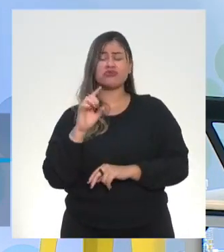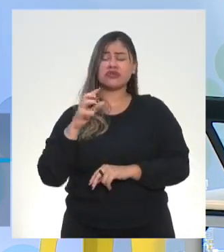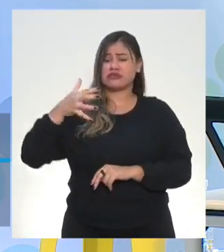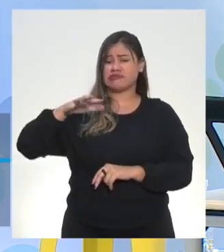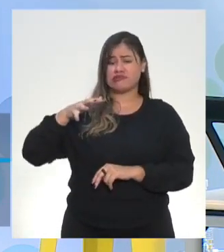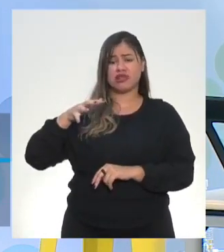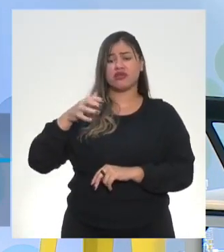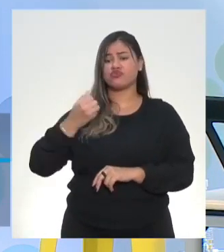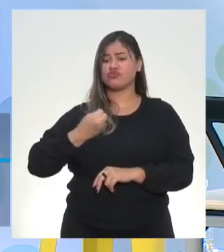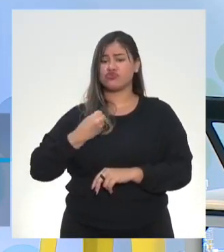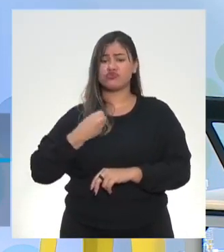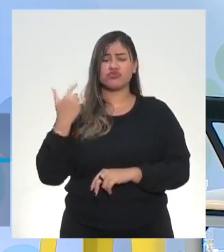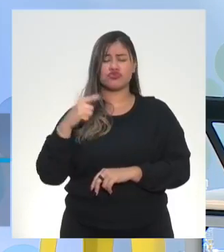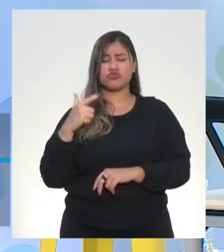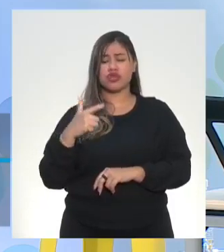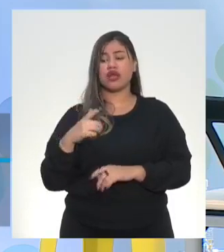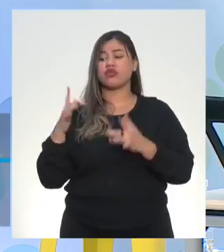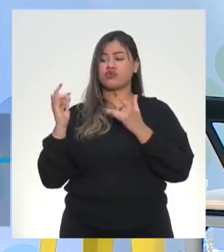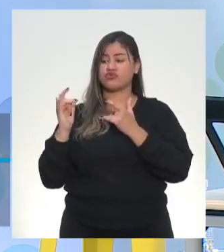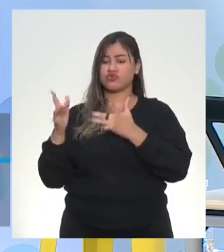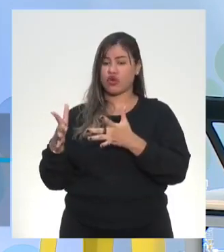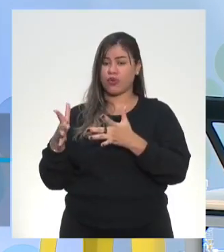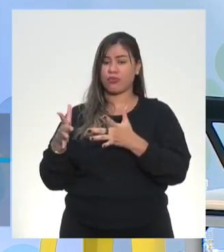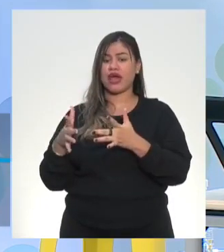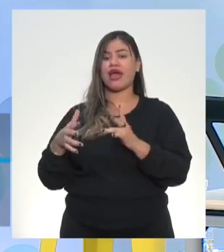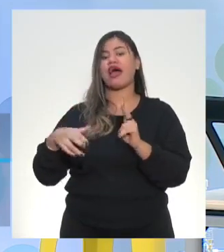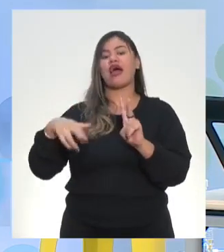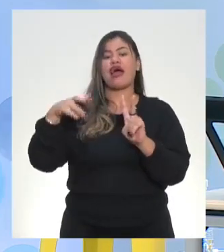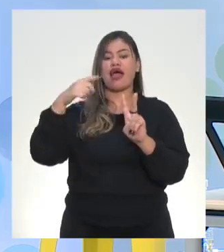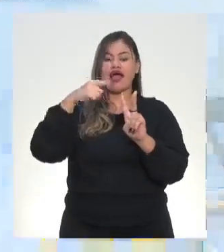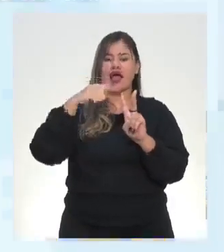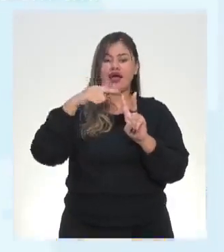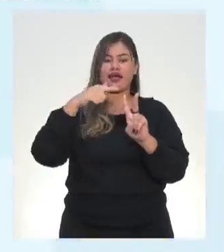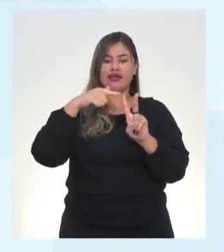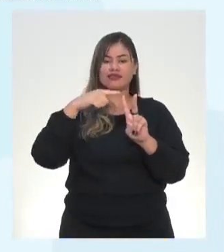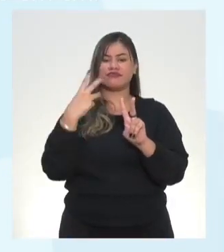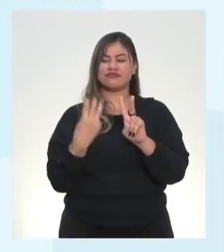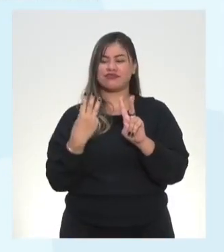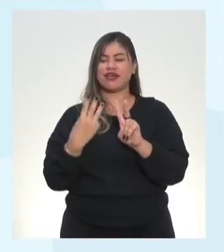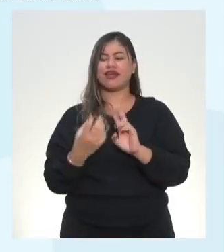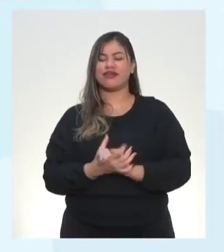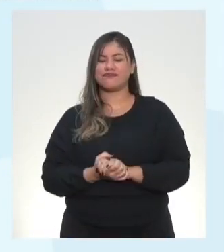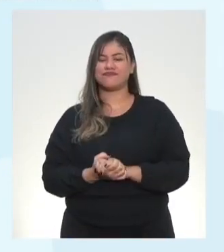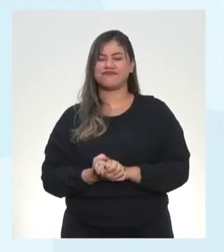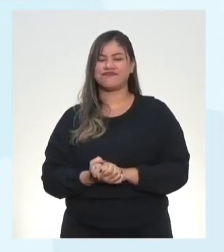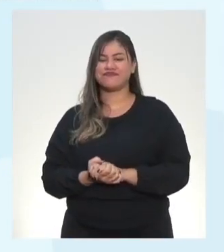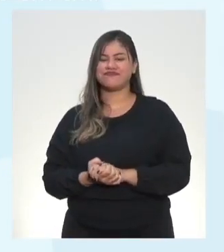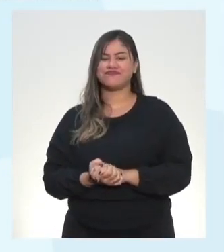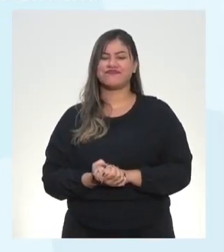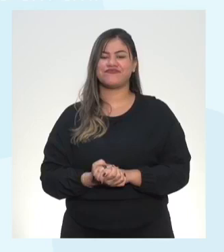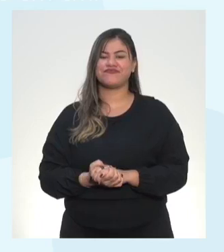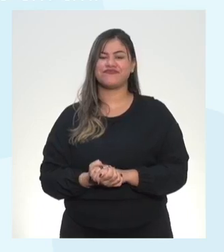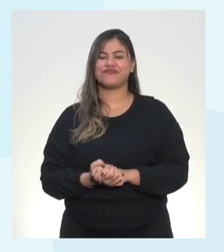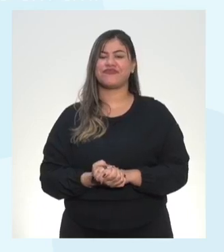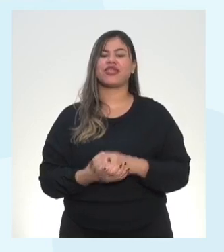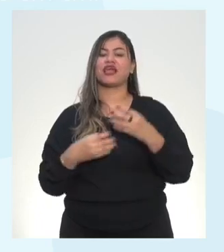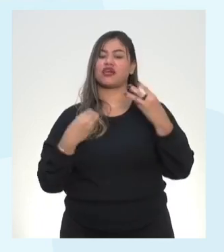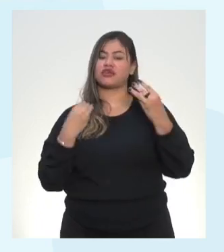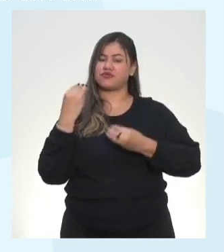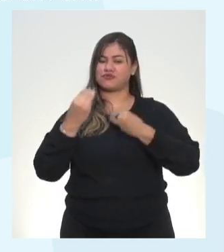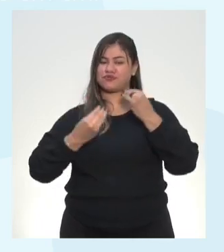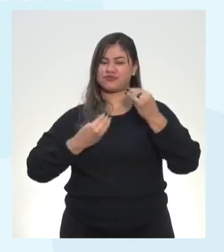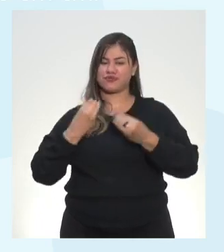que multiplica raiz de 3 e divide por 4. Não é tão difícil assim, né? Porque é uma substituição,